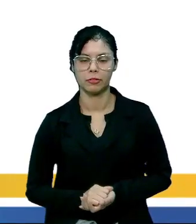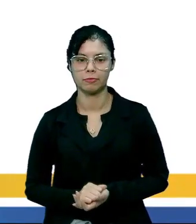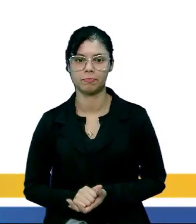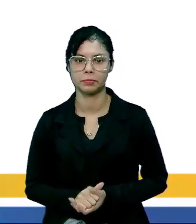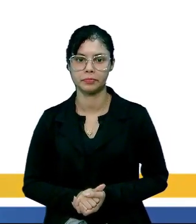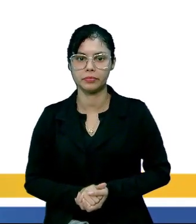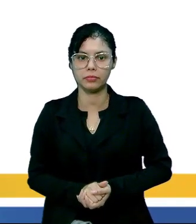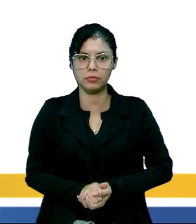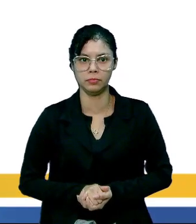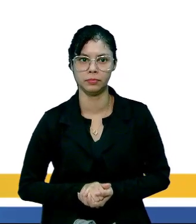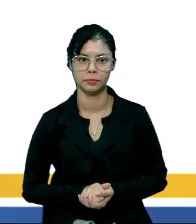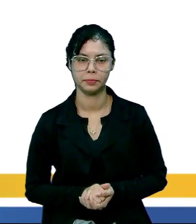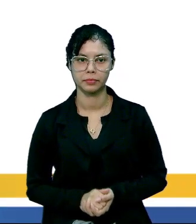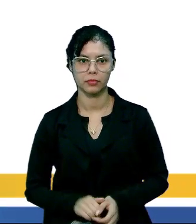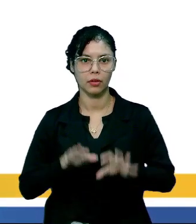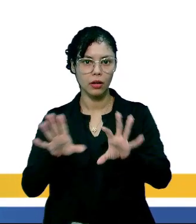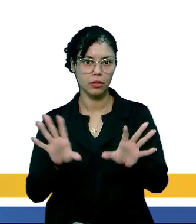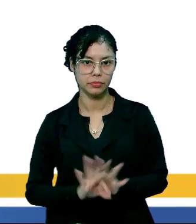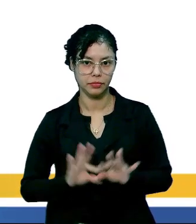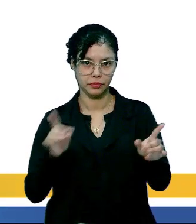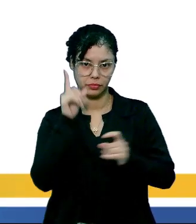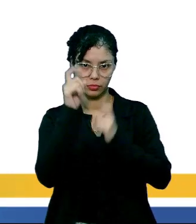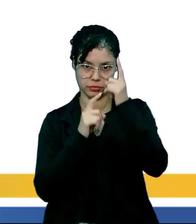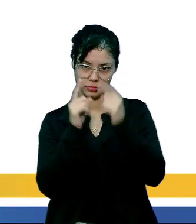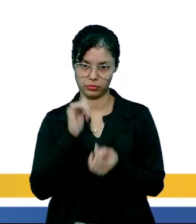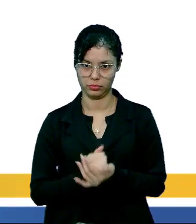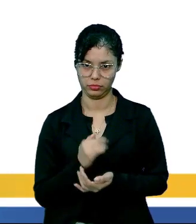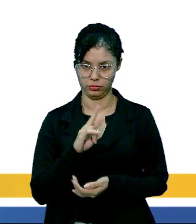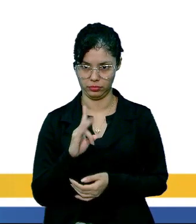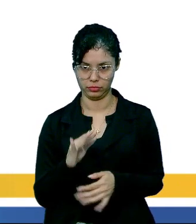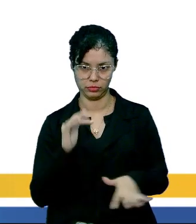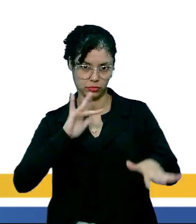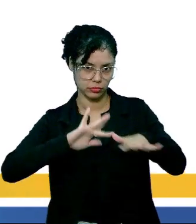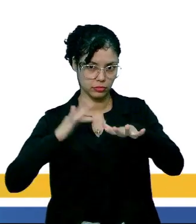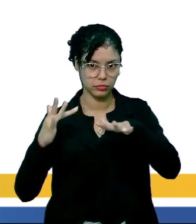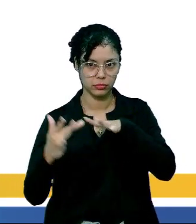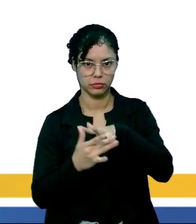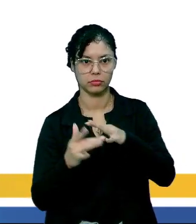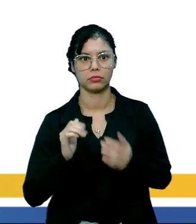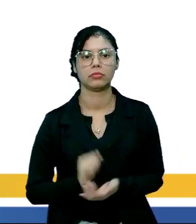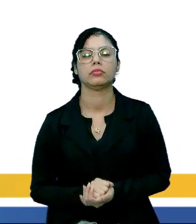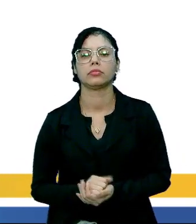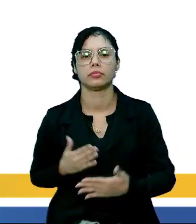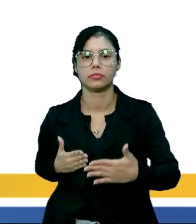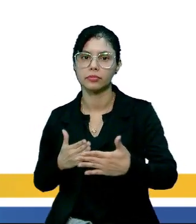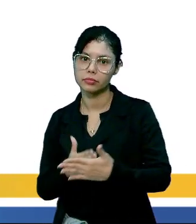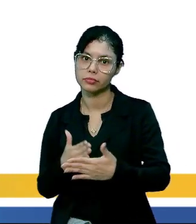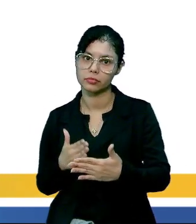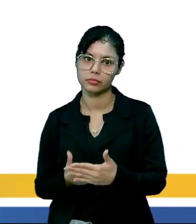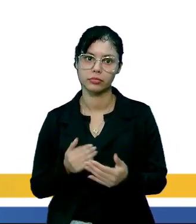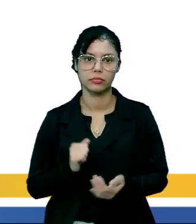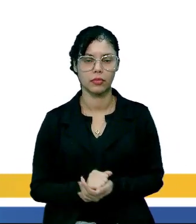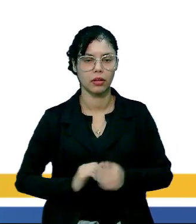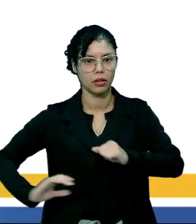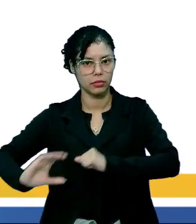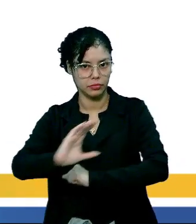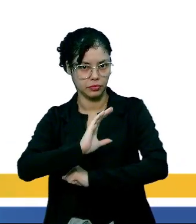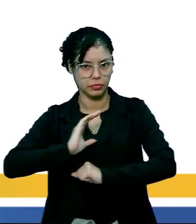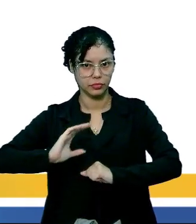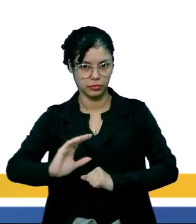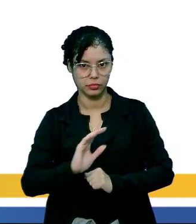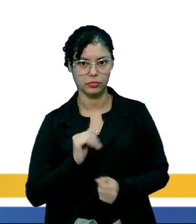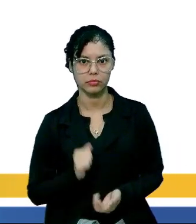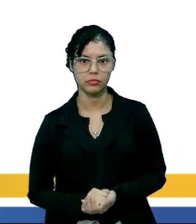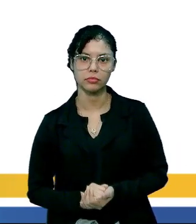continuar. Assim, a liberdade de expressão não é inerente às redes sociais. Está limitada